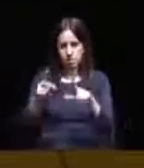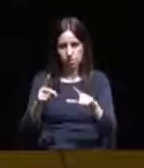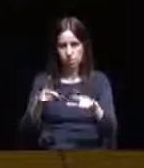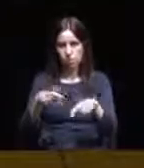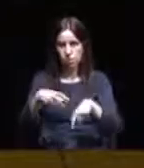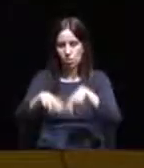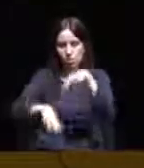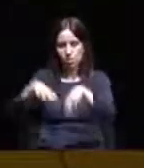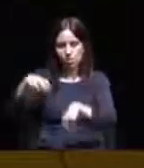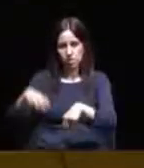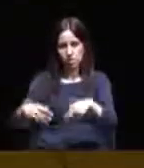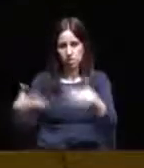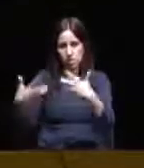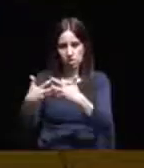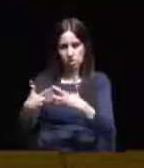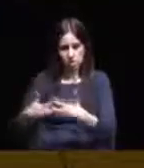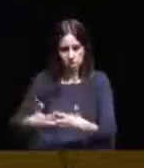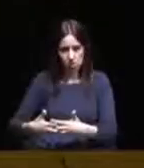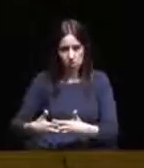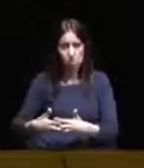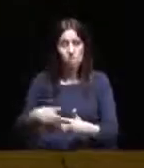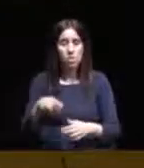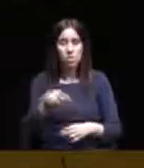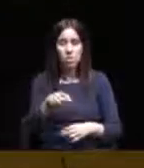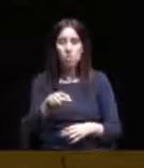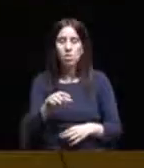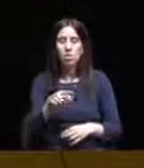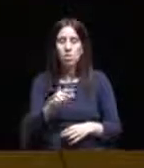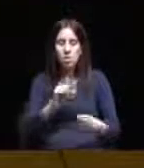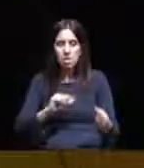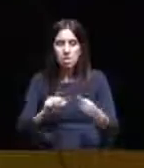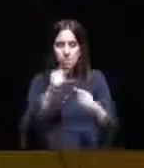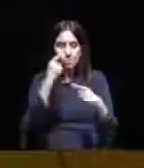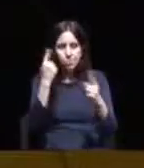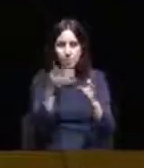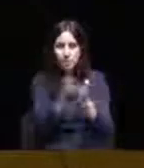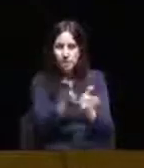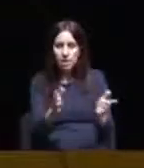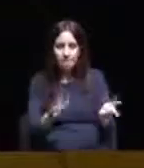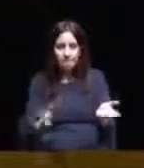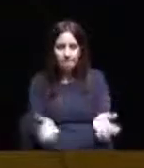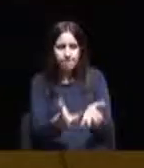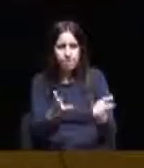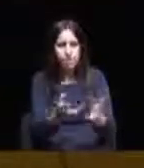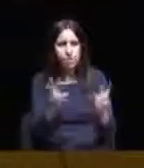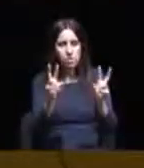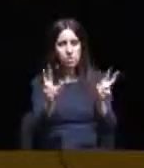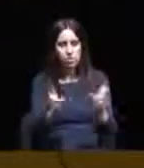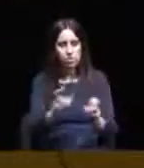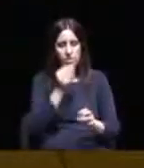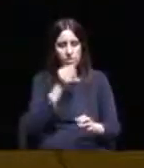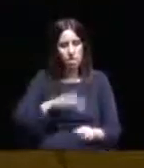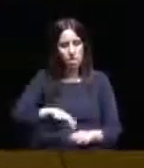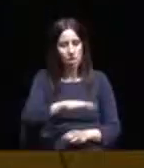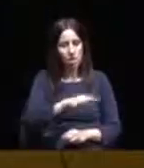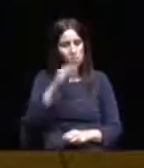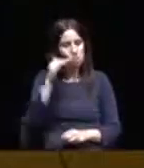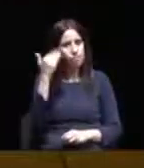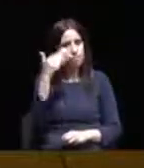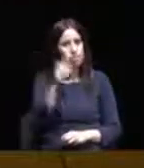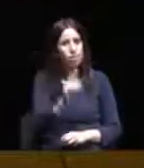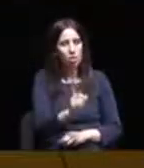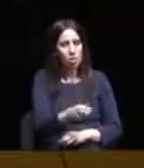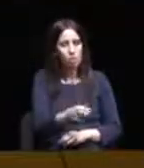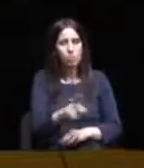desenvolvimento urbanístico e integrado, promovesse a realização de um debate público alargado sobre a utilização a dar aos terrenos e